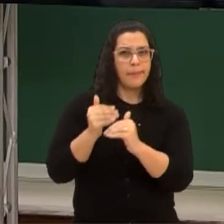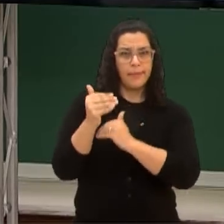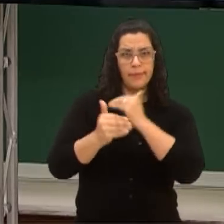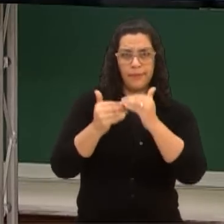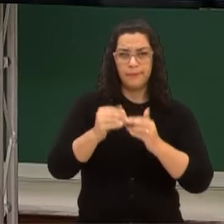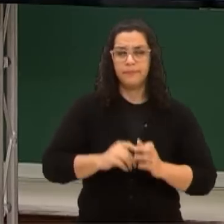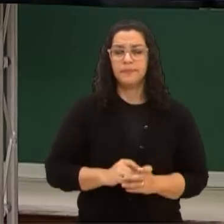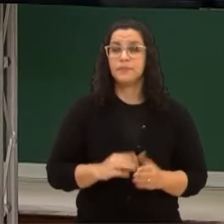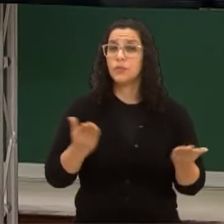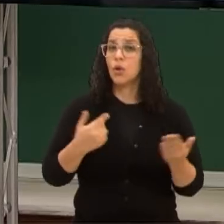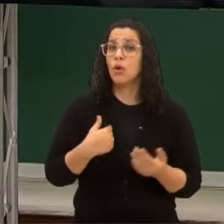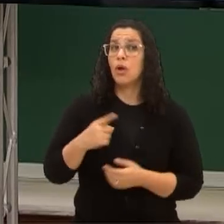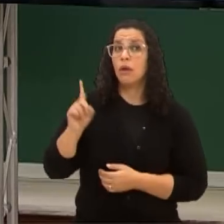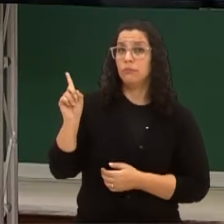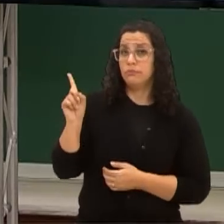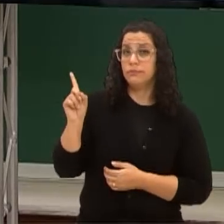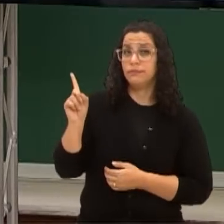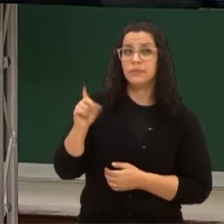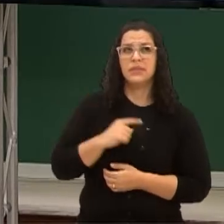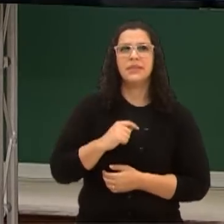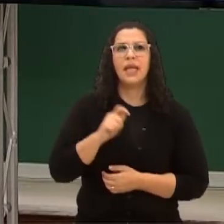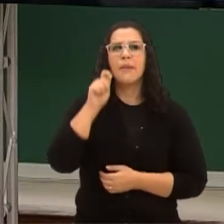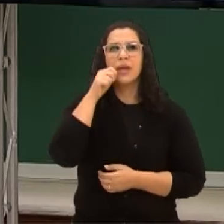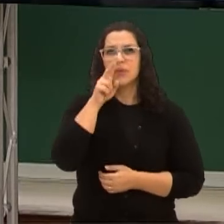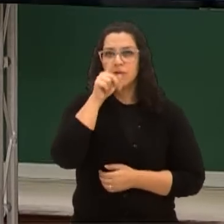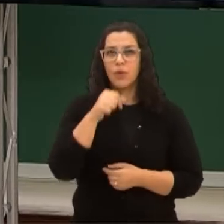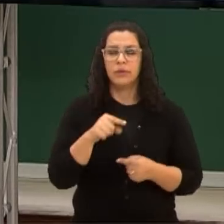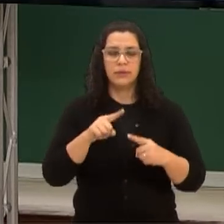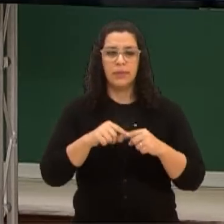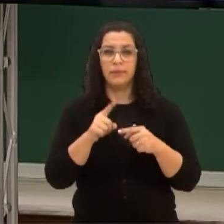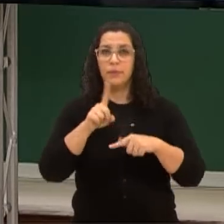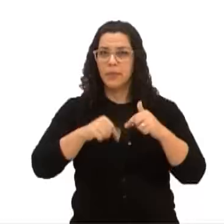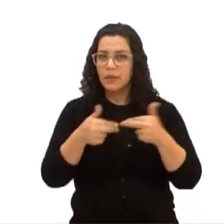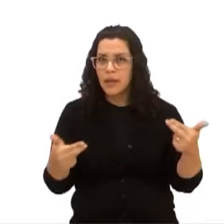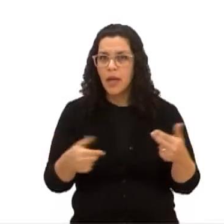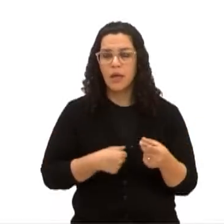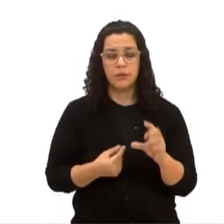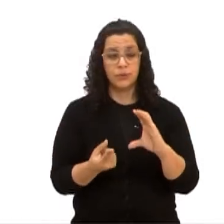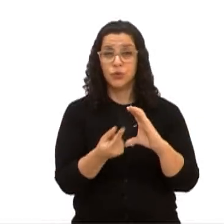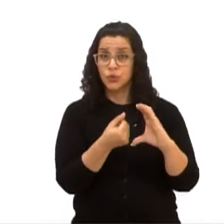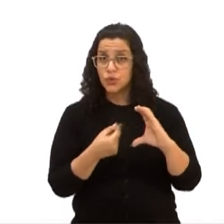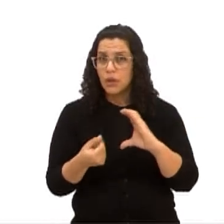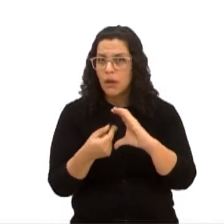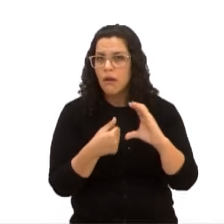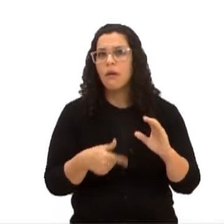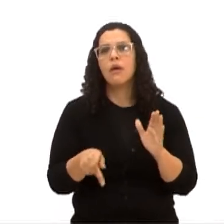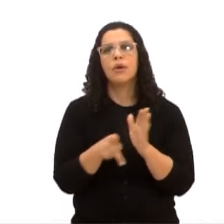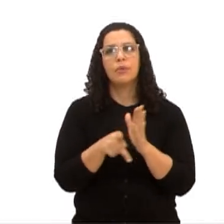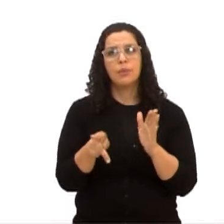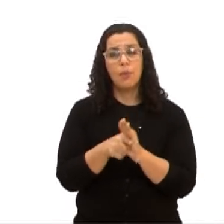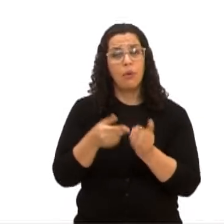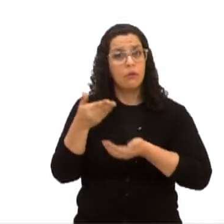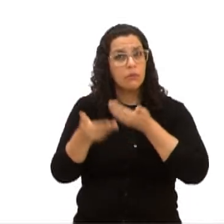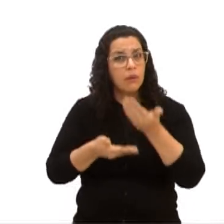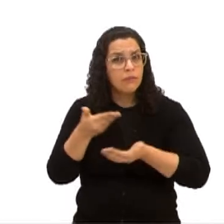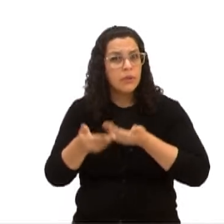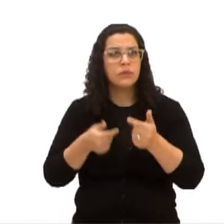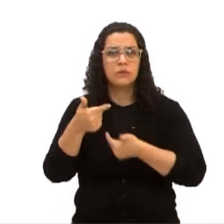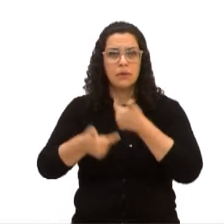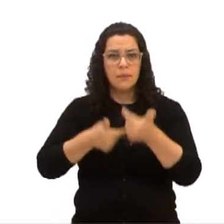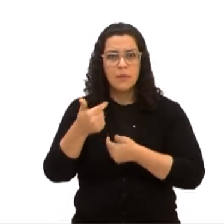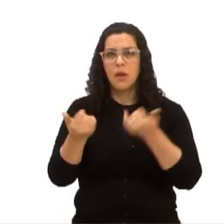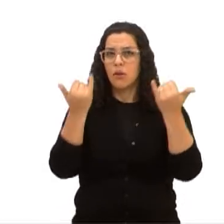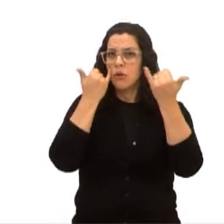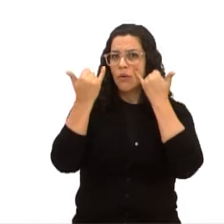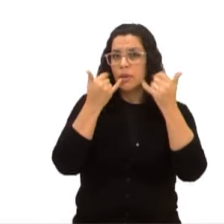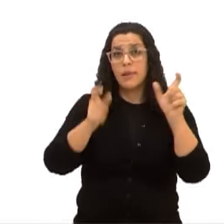globalização. E eu destaquei aqui elas então, as mercadorias, os capitais, serviços,